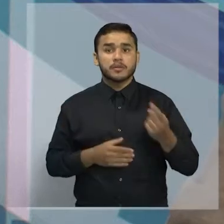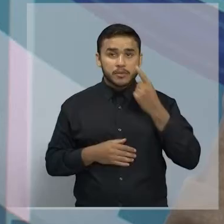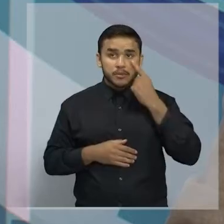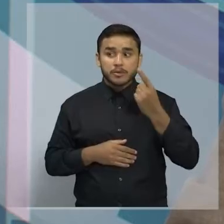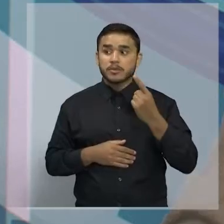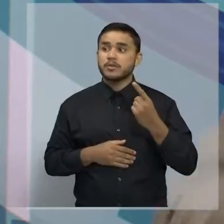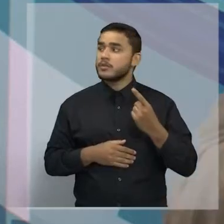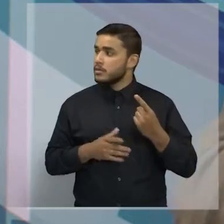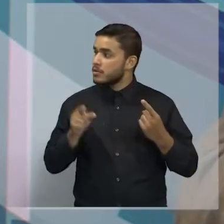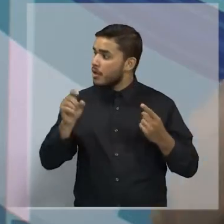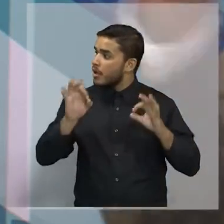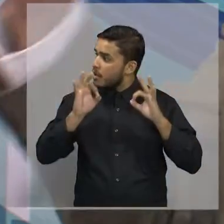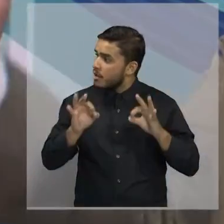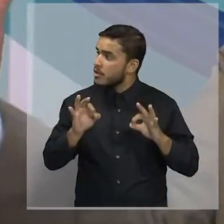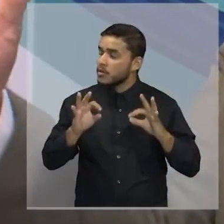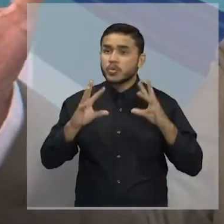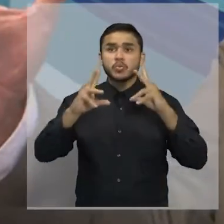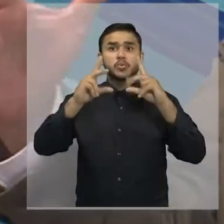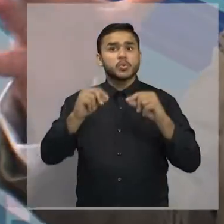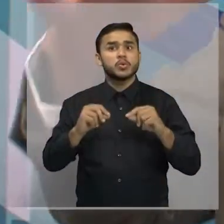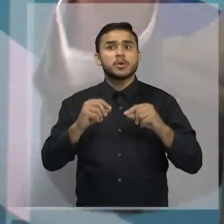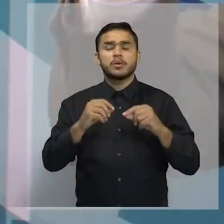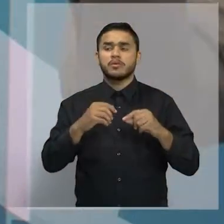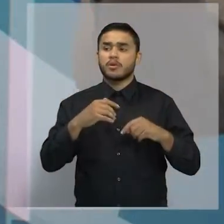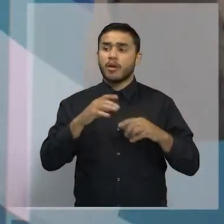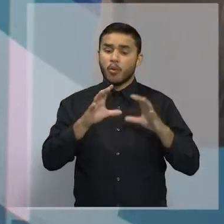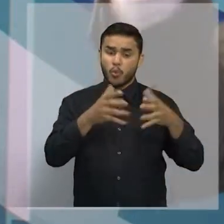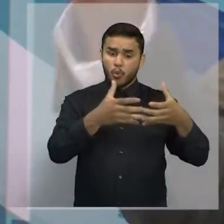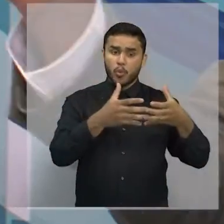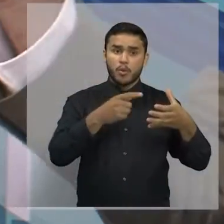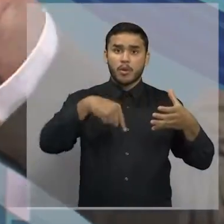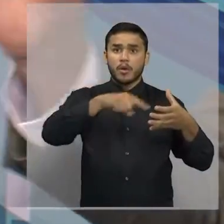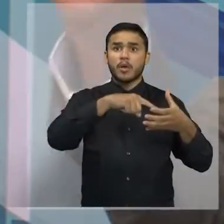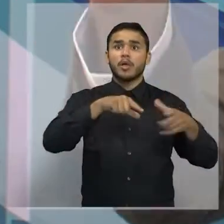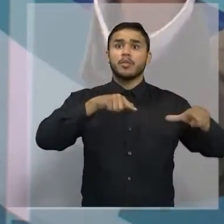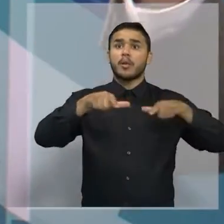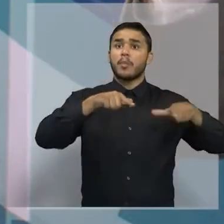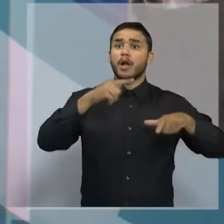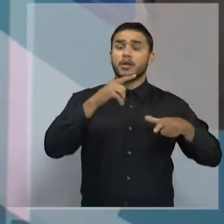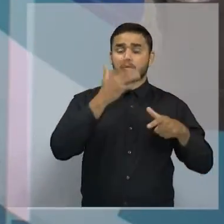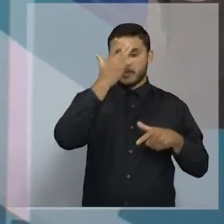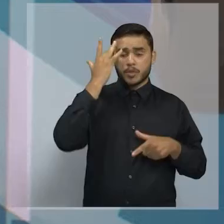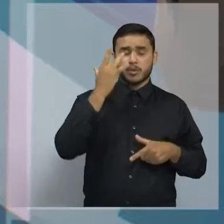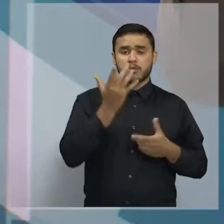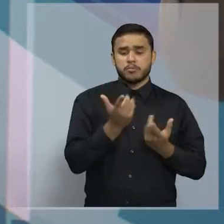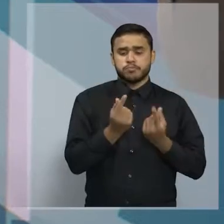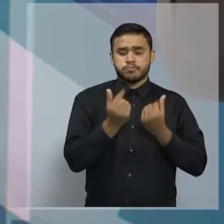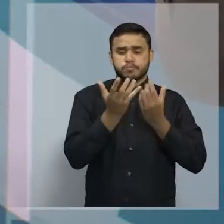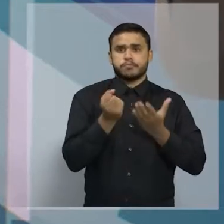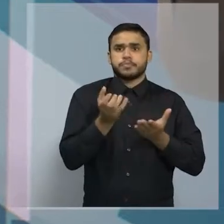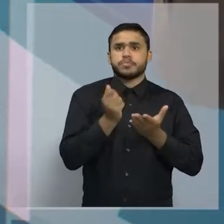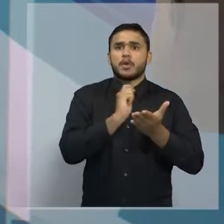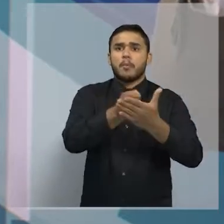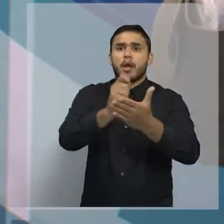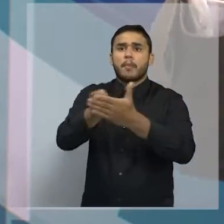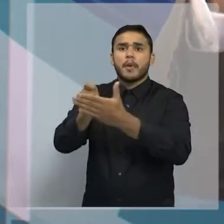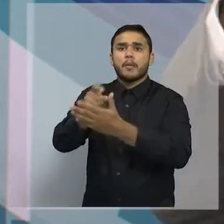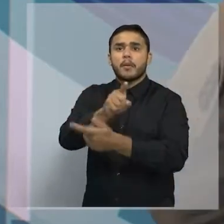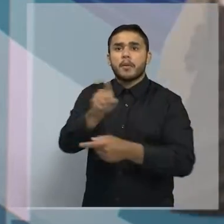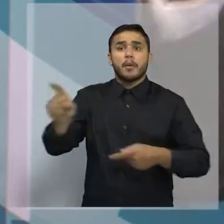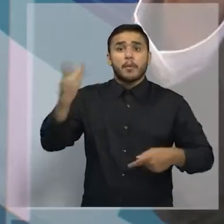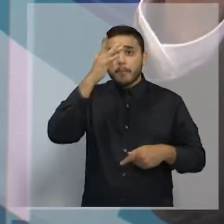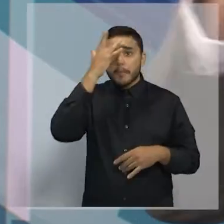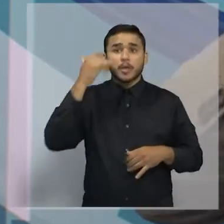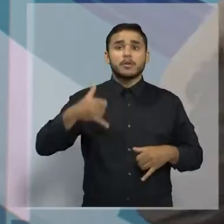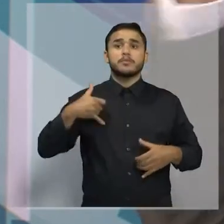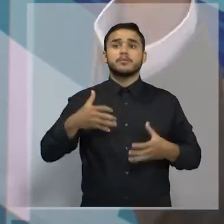repartição, é de contribuição entre gerações, porque nós só temos capitalizado Clécio, talvez 8 a 9% do